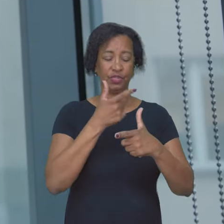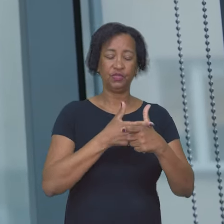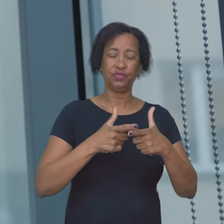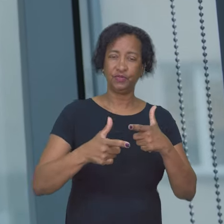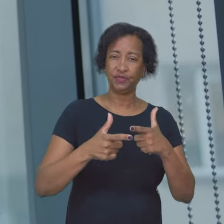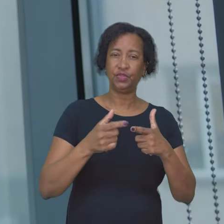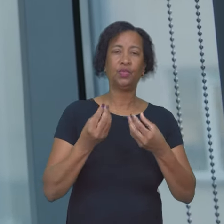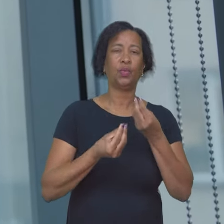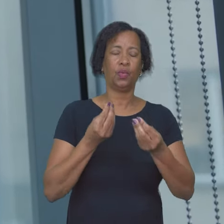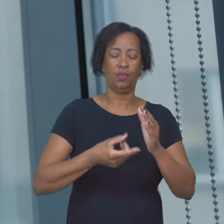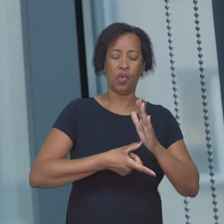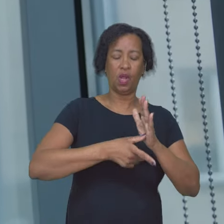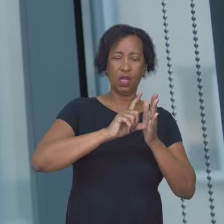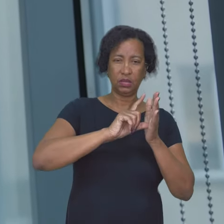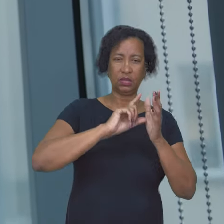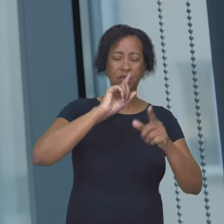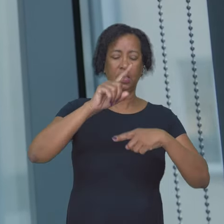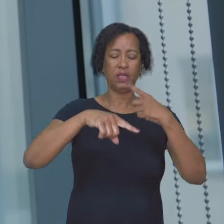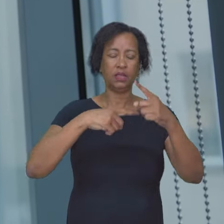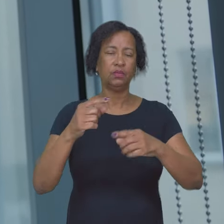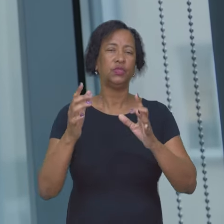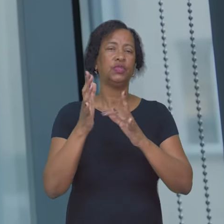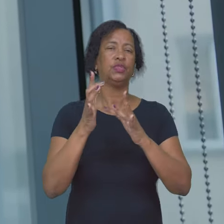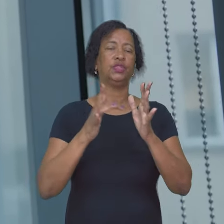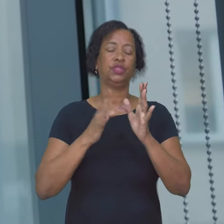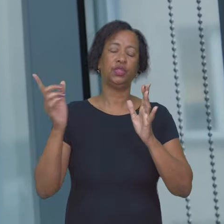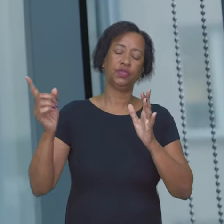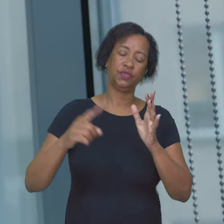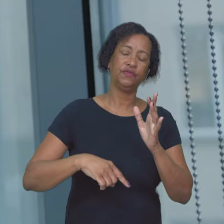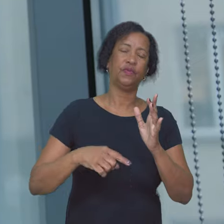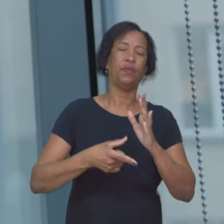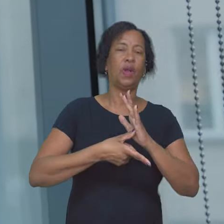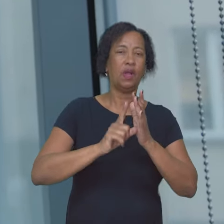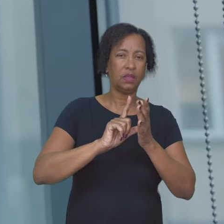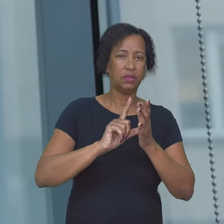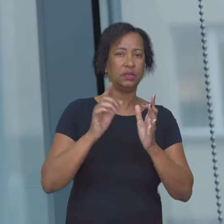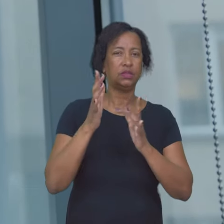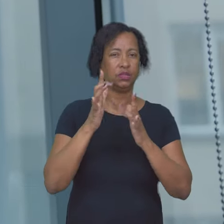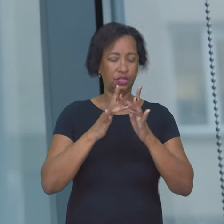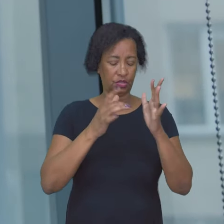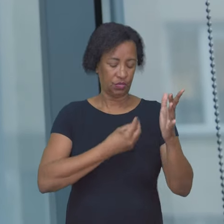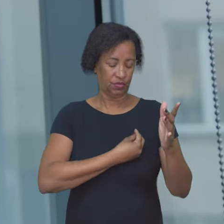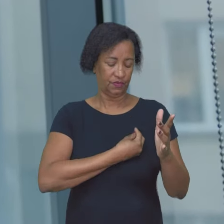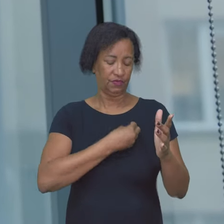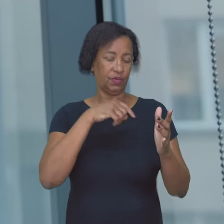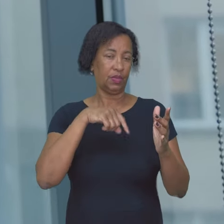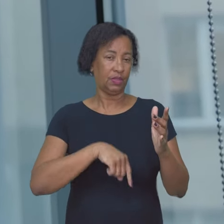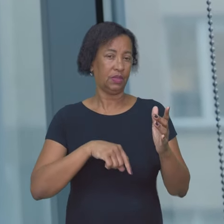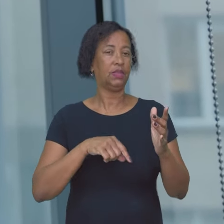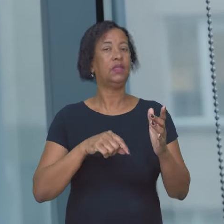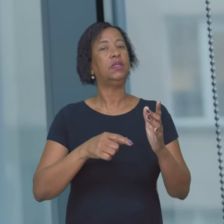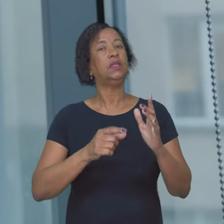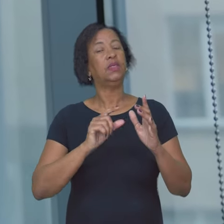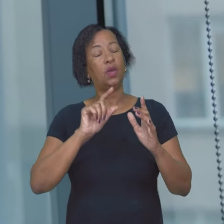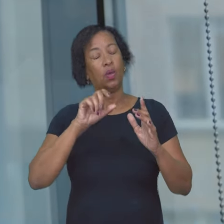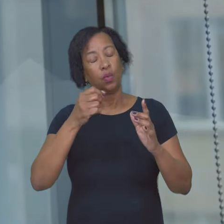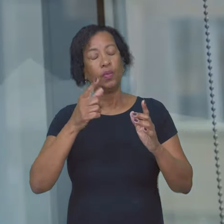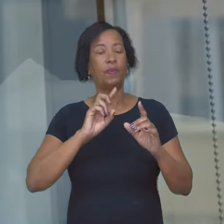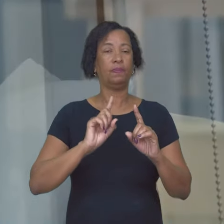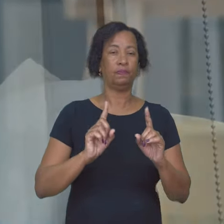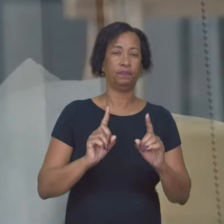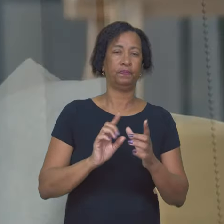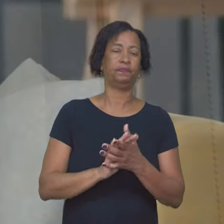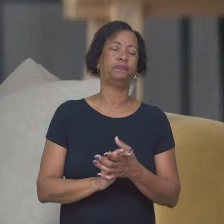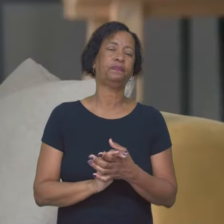e depois a vinda de Jesus antes de Jesus ter vivido na terra e depois de Jesus ter vivido aqui dá para imaginar viver uma vida